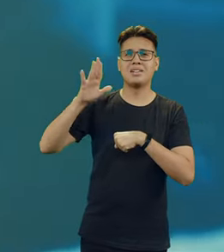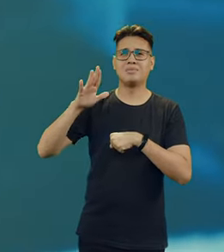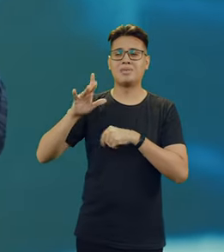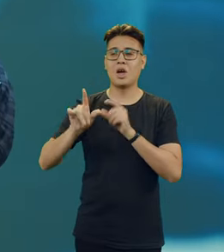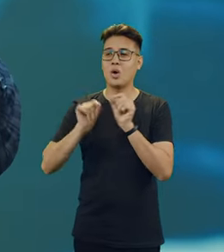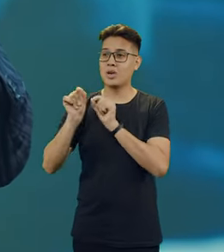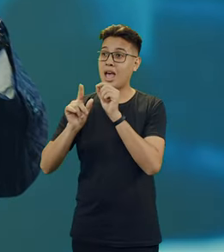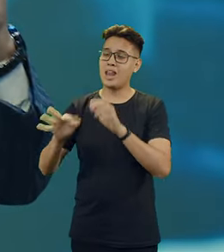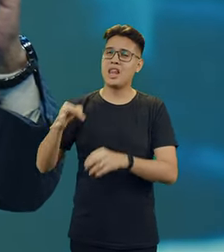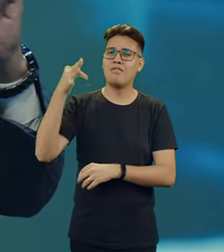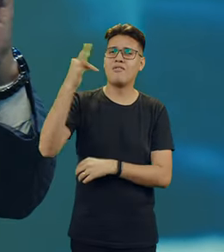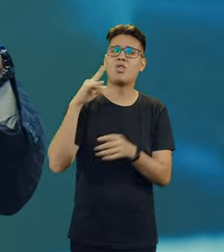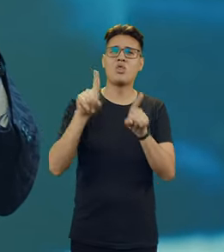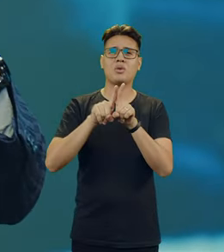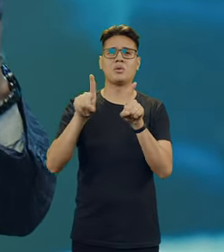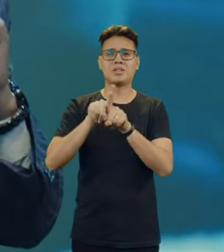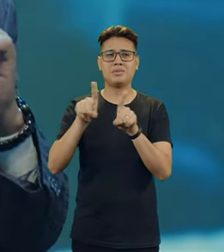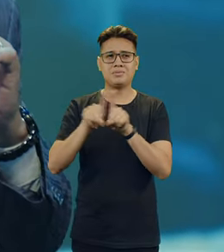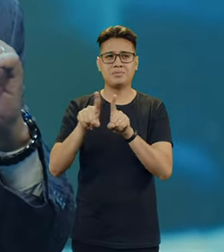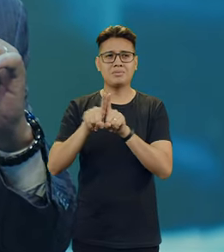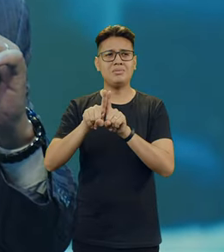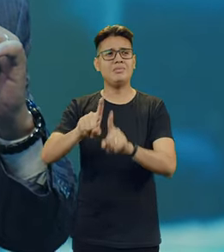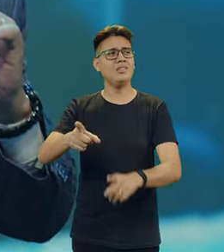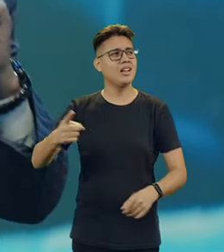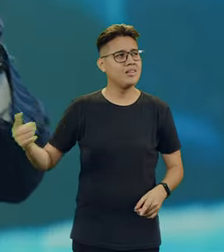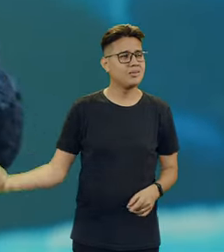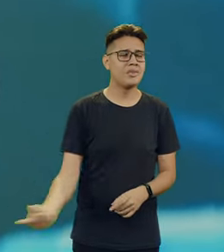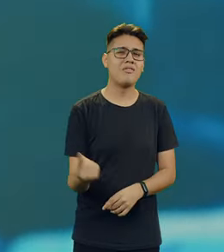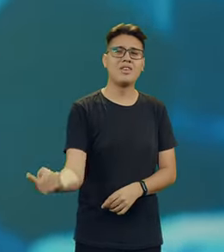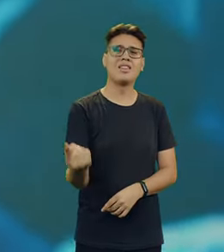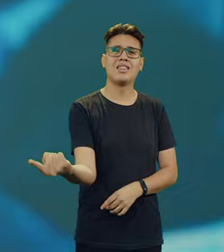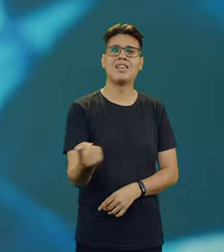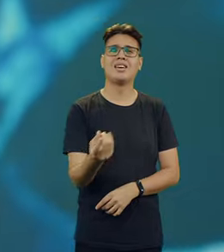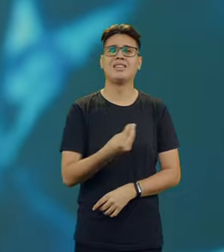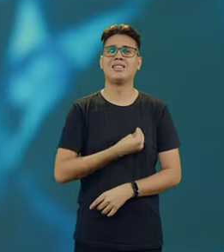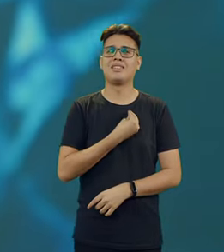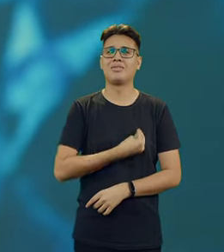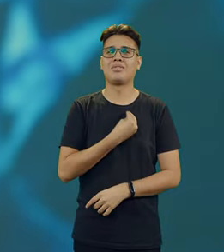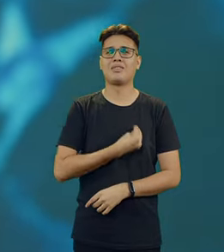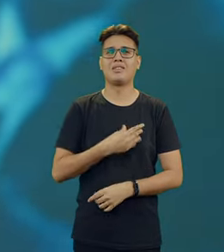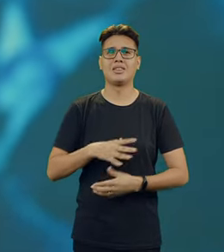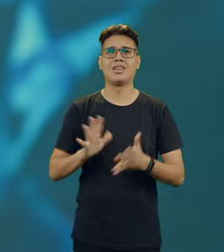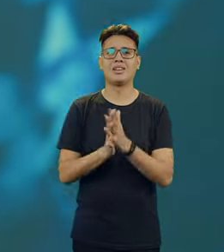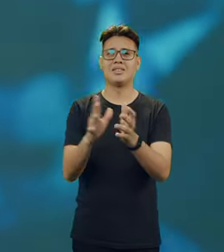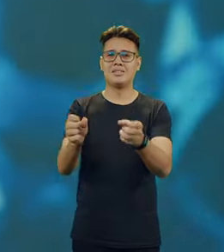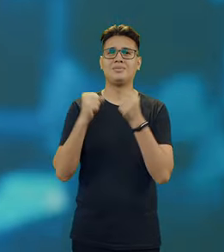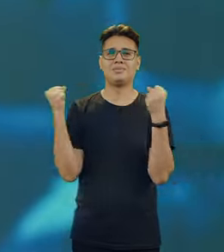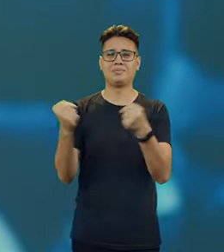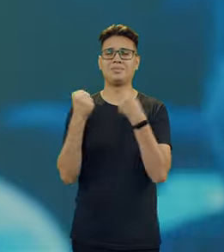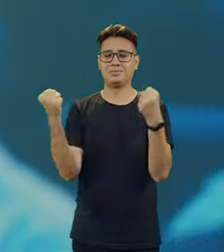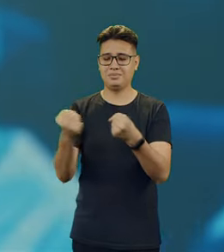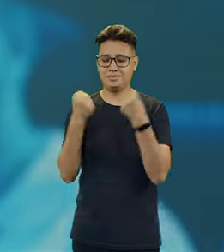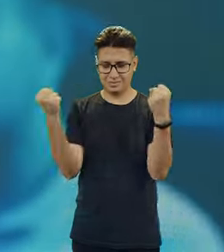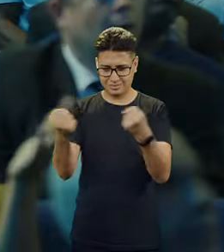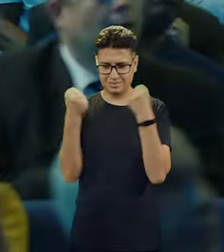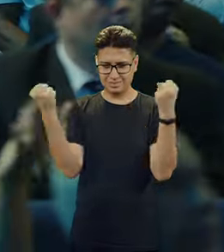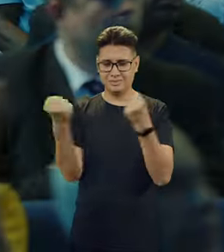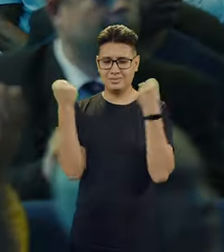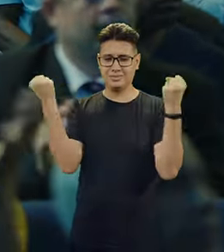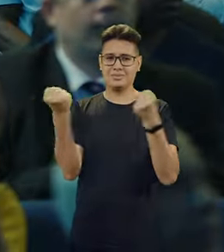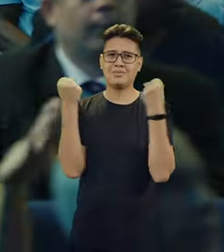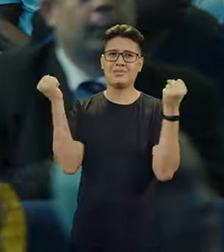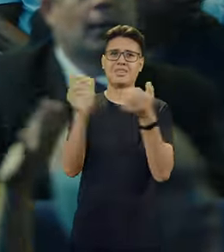vida vindoura a vida eterna. Riande clama, lava,